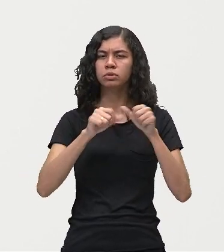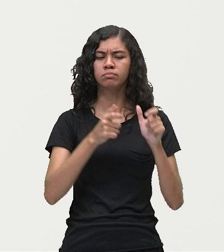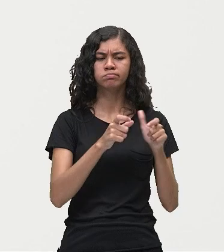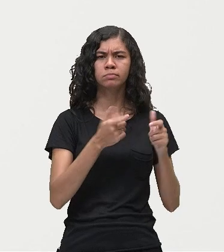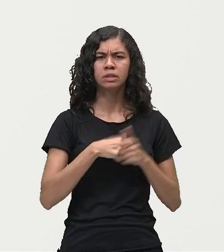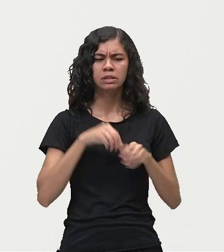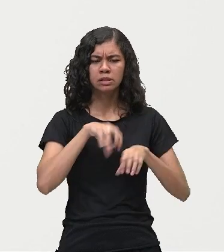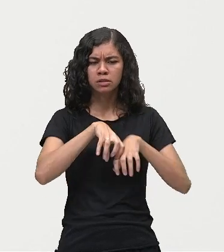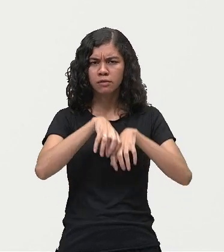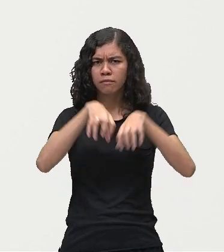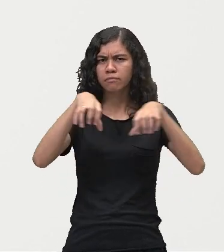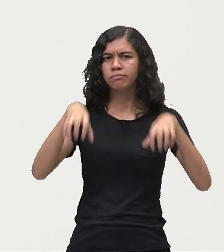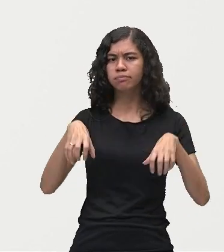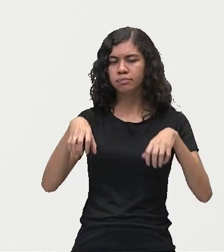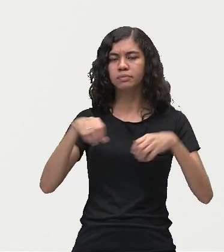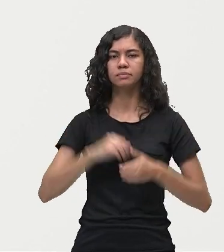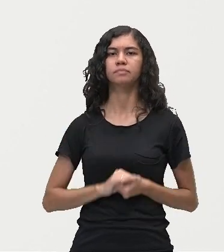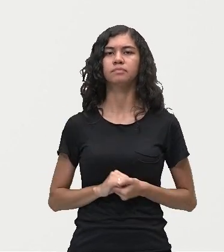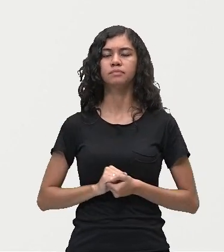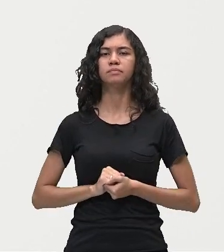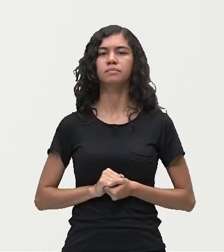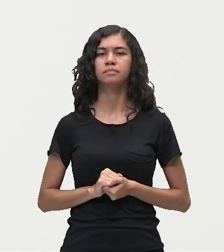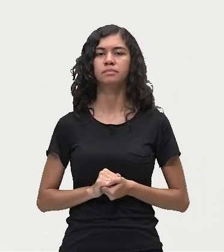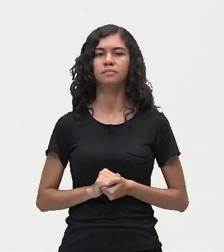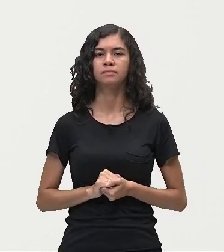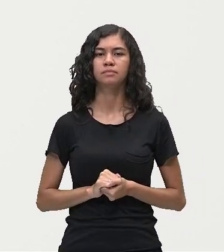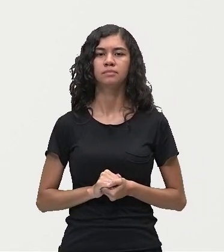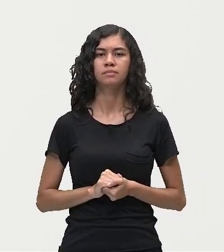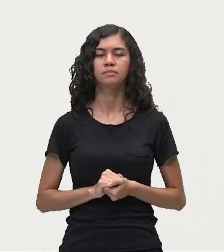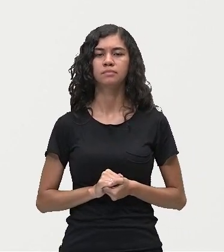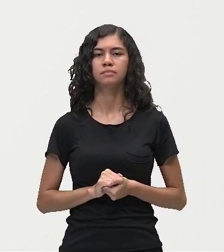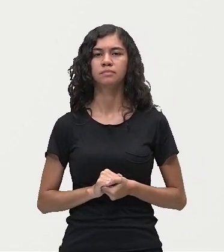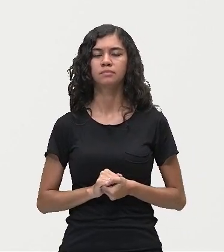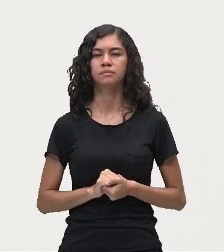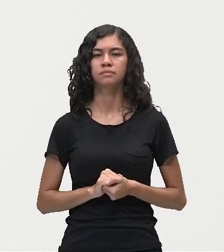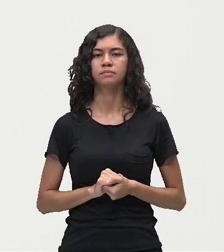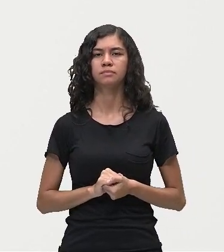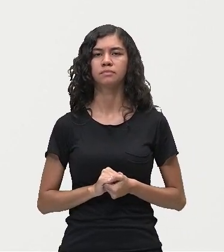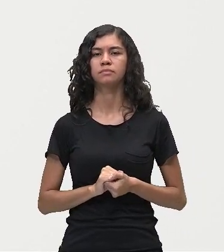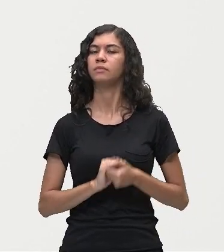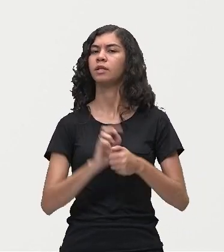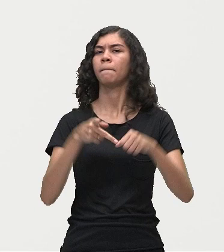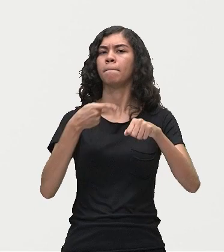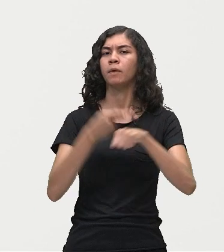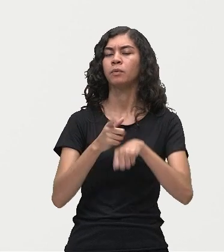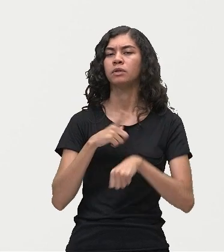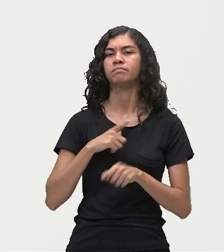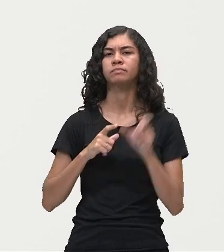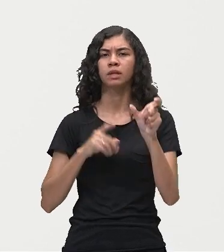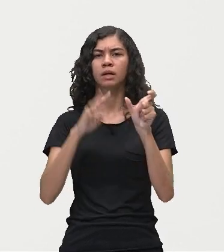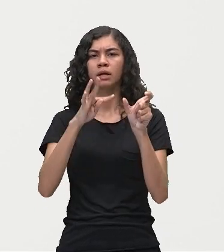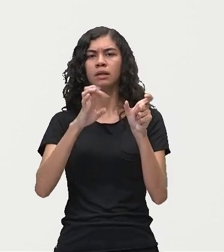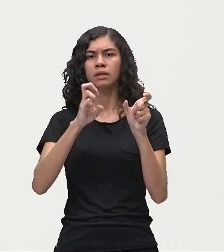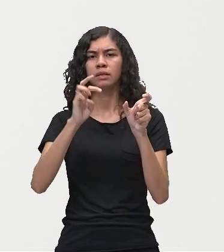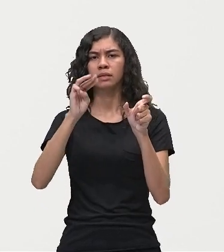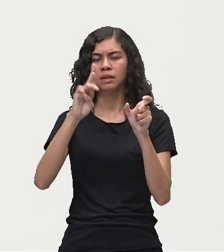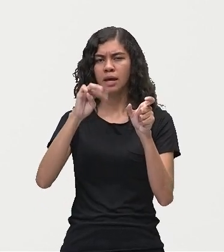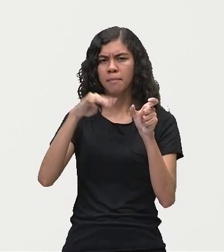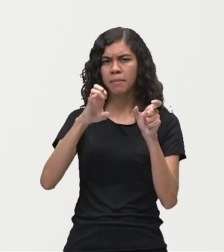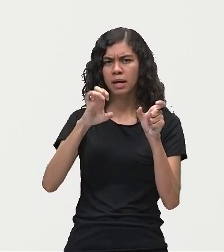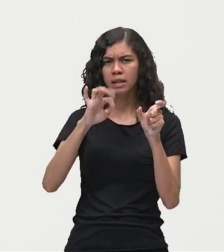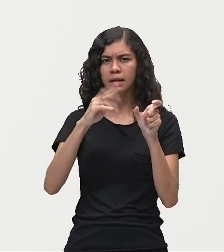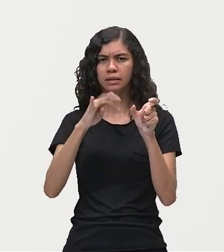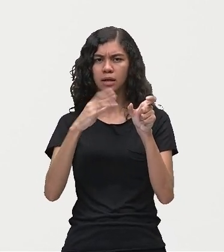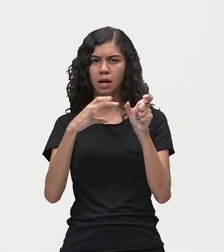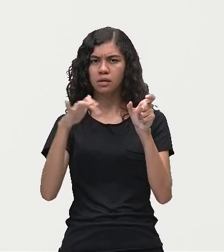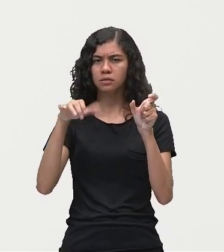chamadas de silos. E aí, então, ele vai para termoelétricas, tá? Indo para